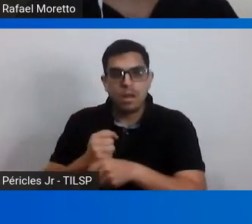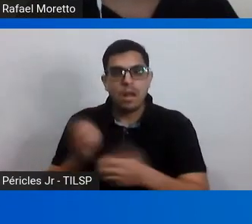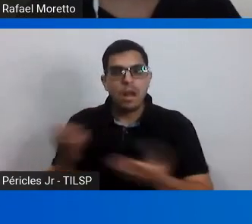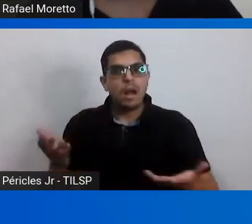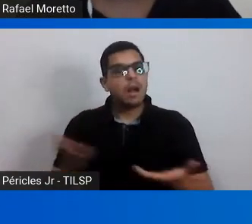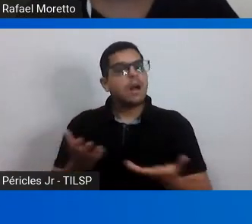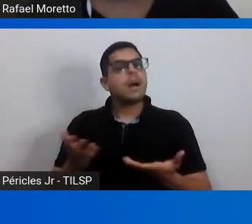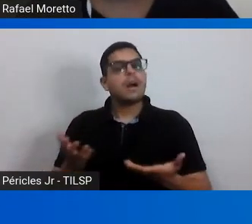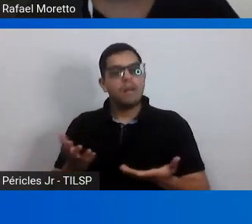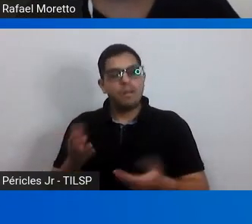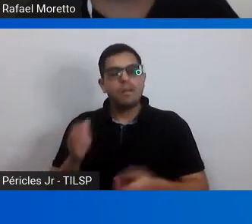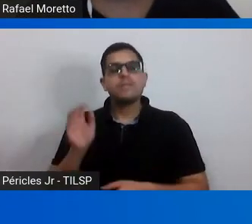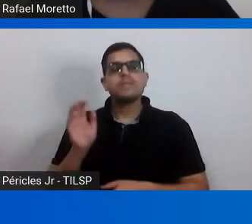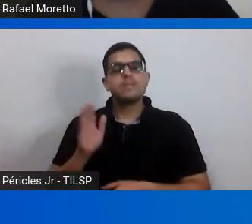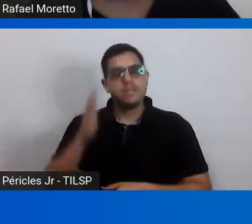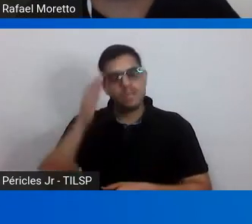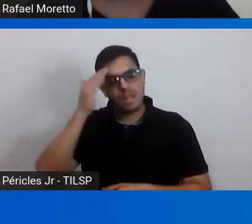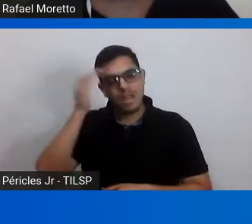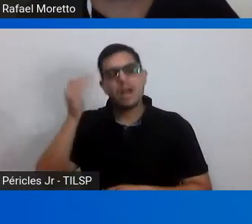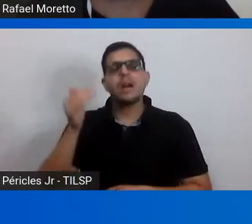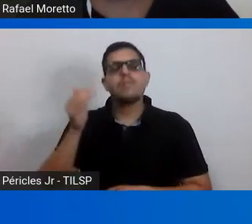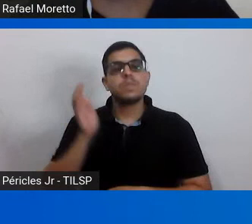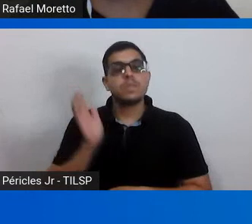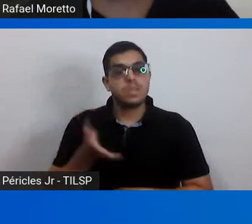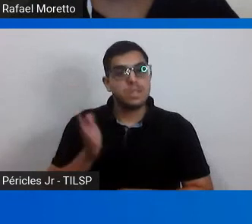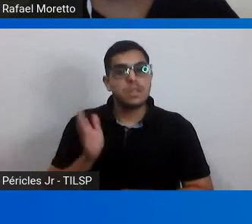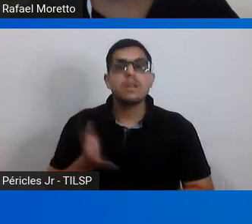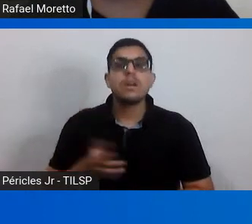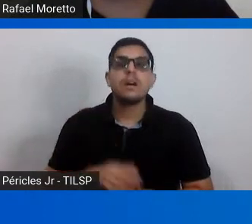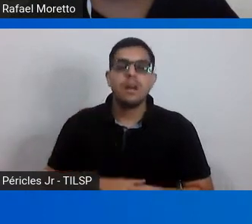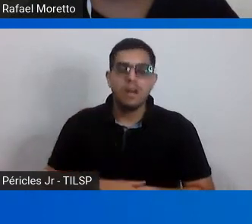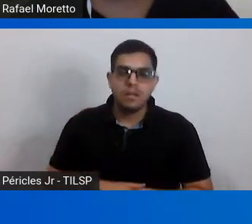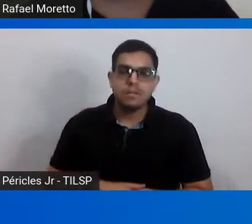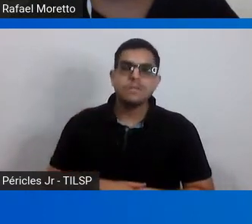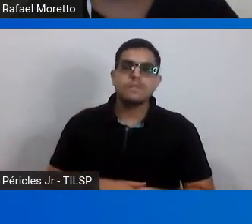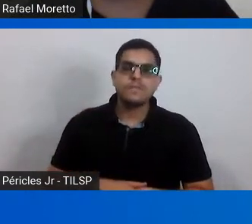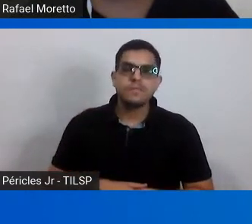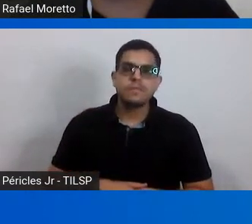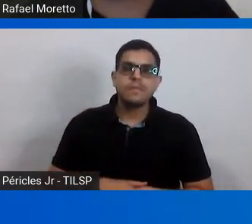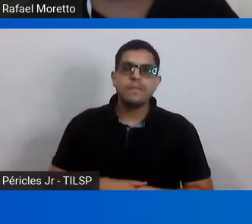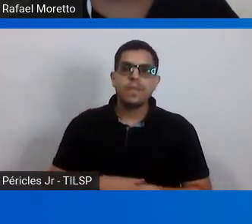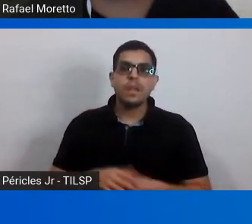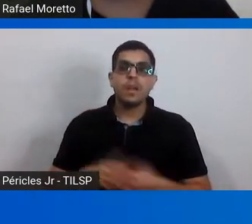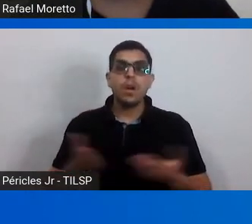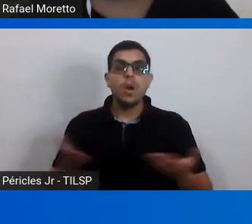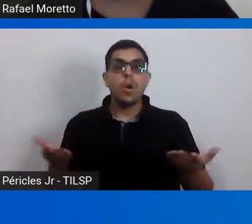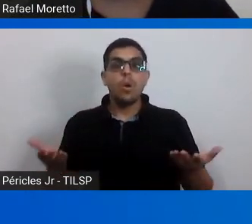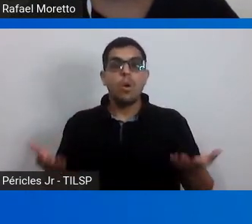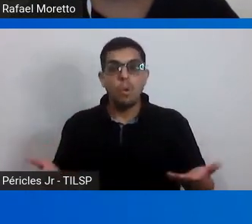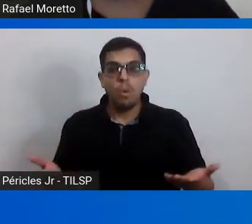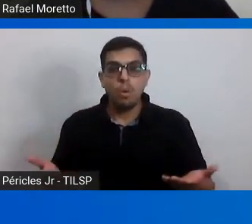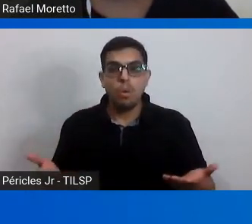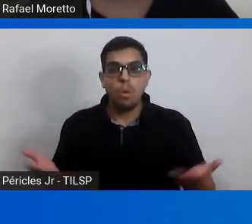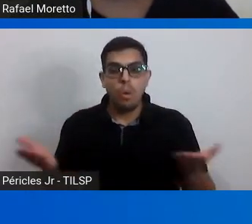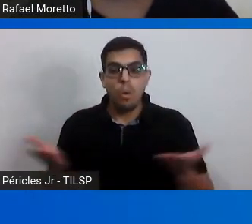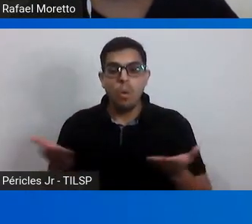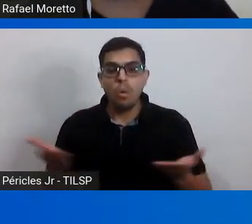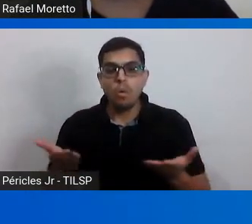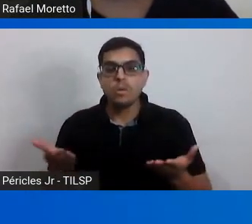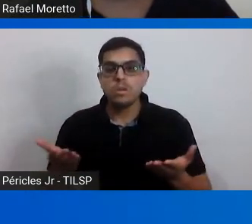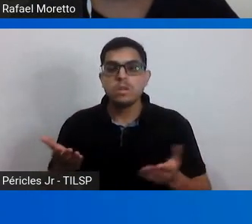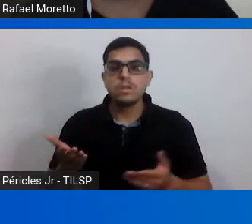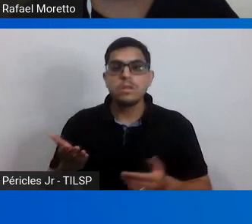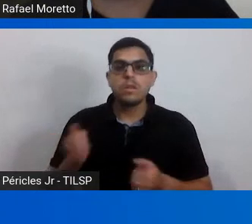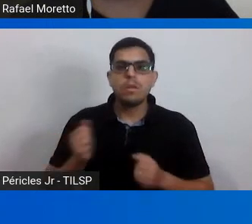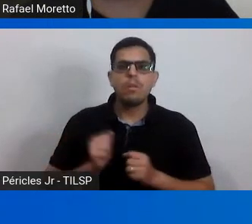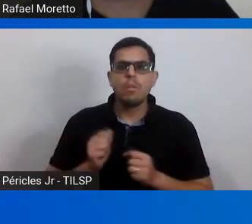questionar isso absolutamente nós temos hoje capacidade de dizer que nós estamos estado da arte nem na educação presencial quanto